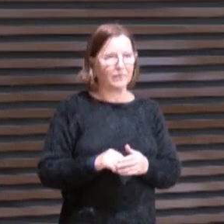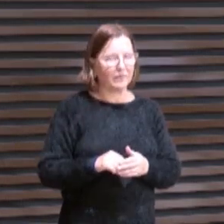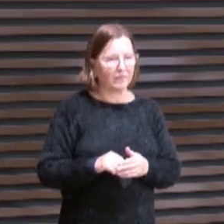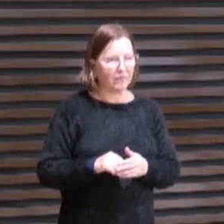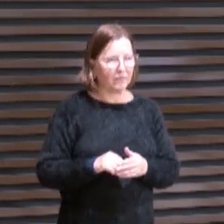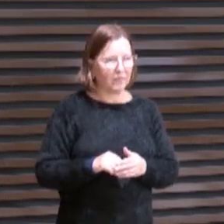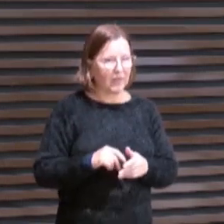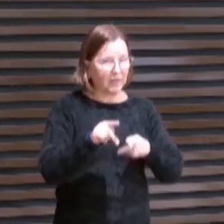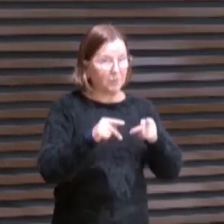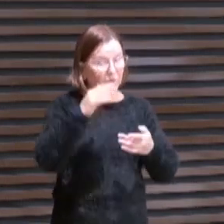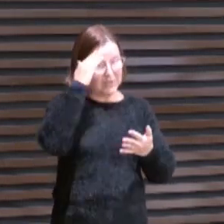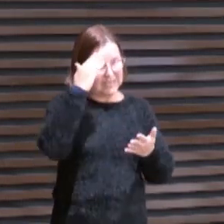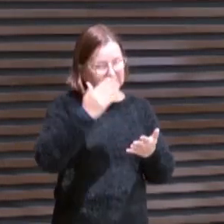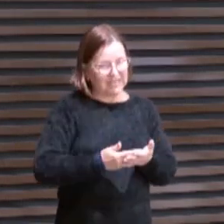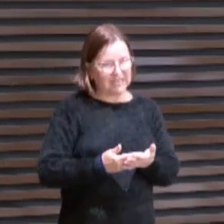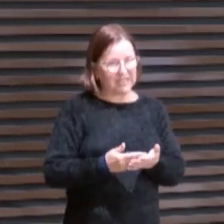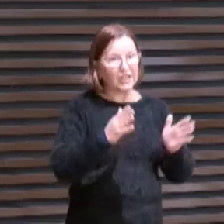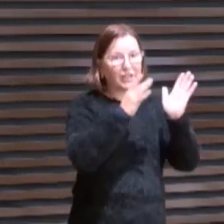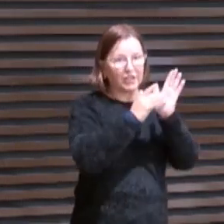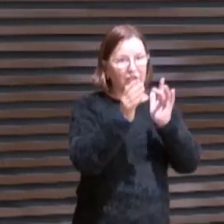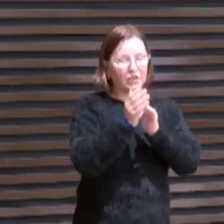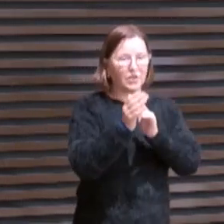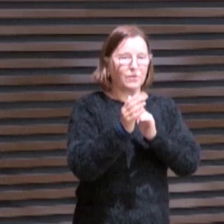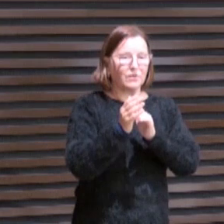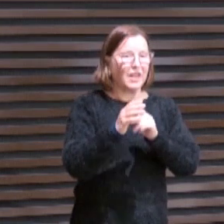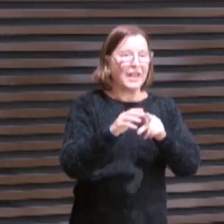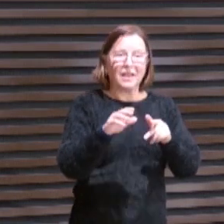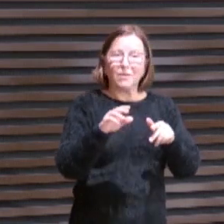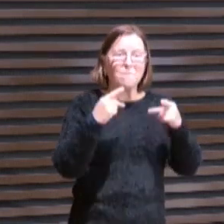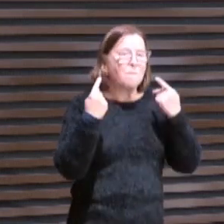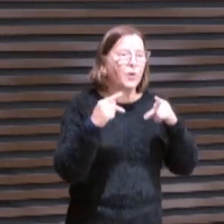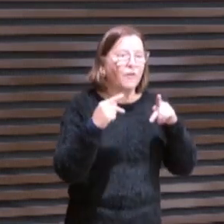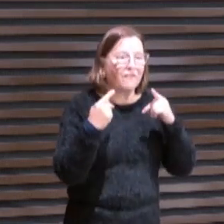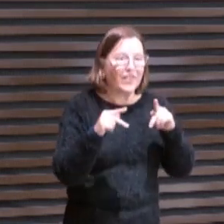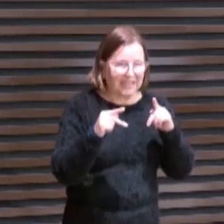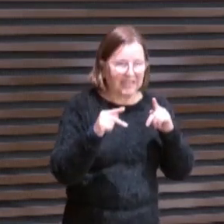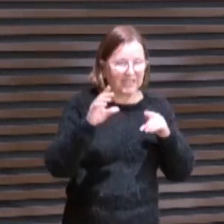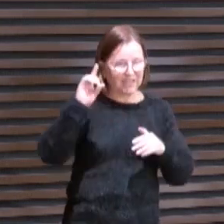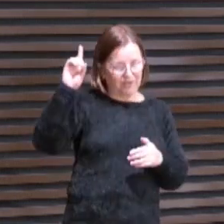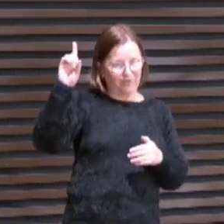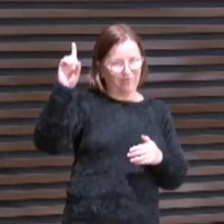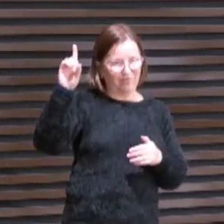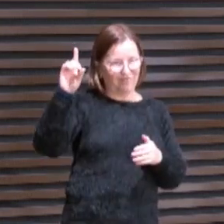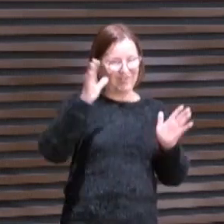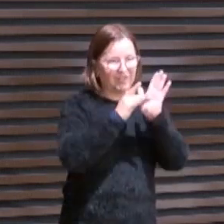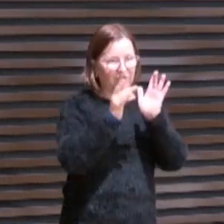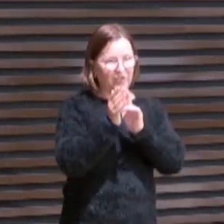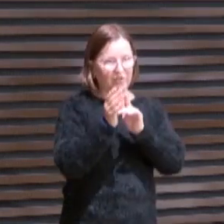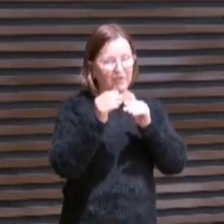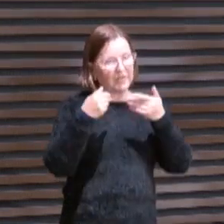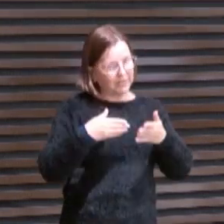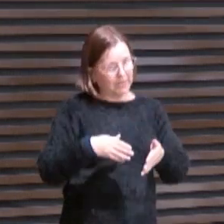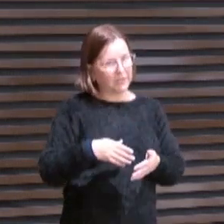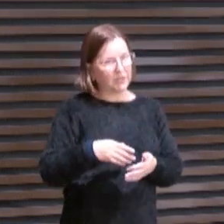eles creem que Jesus é um profeta de Deus, que Jesus nasceu da Virgem